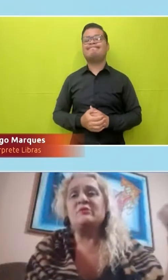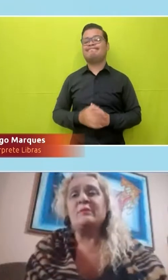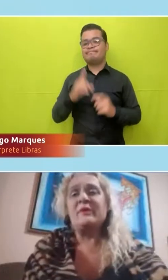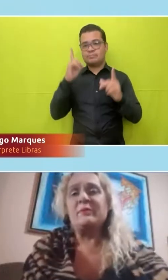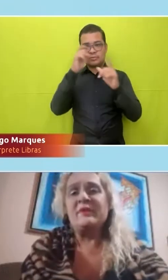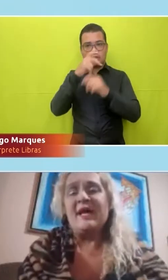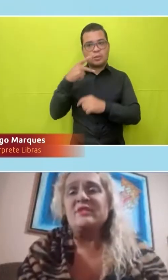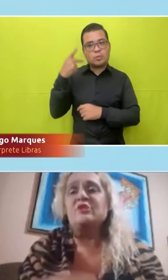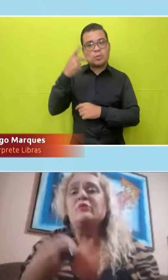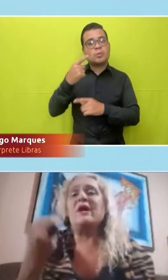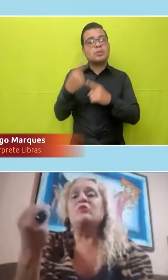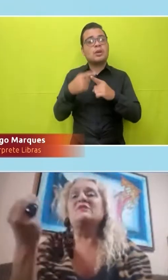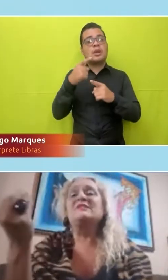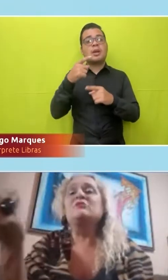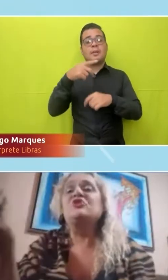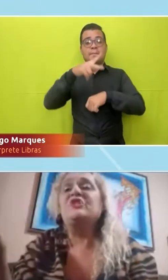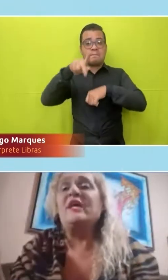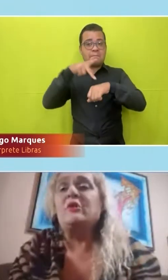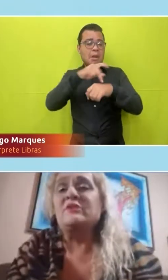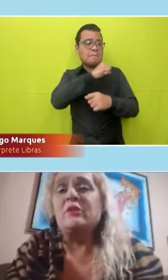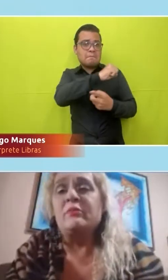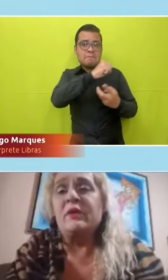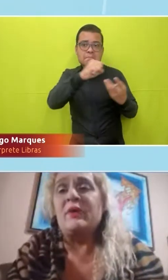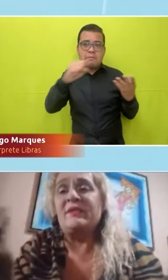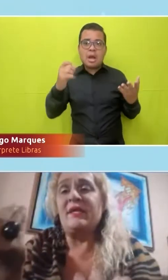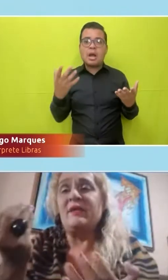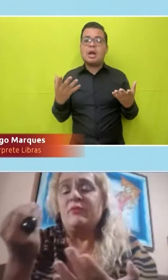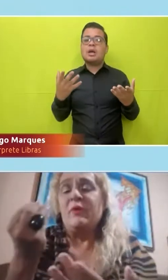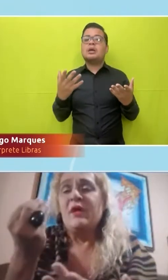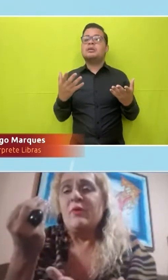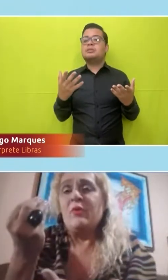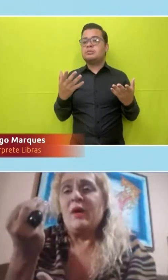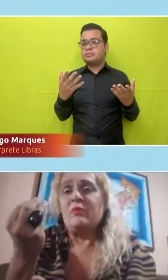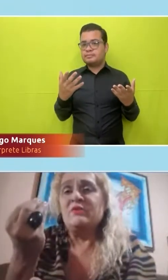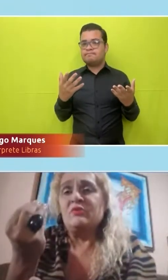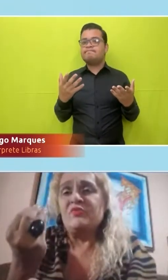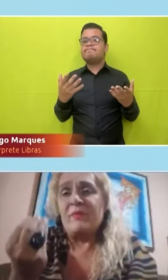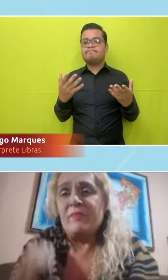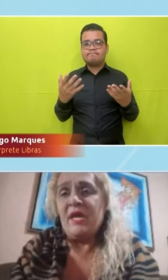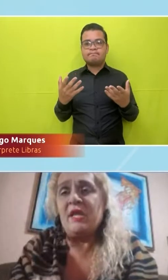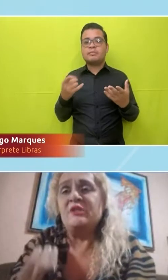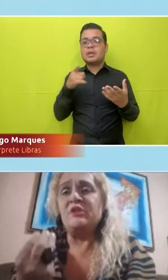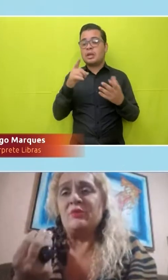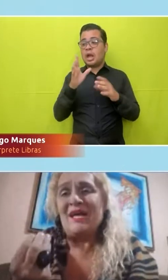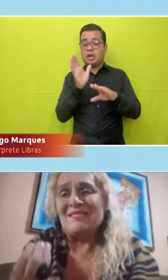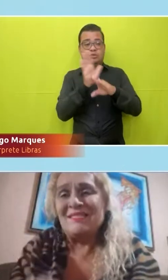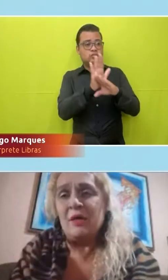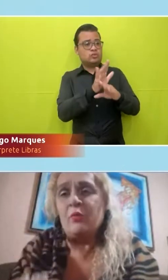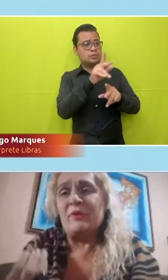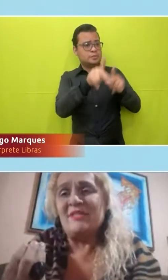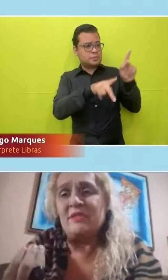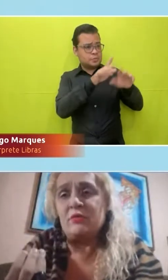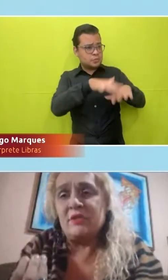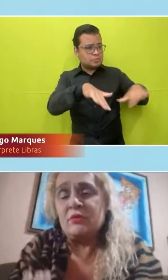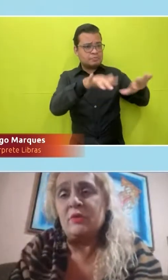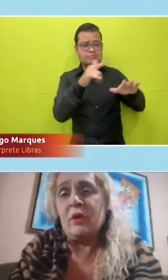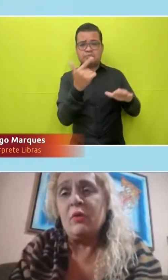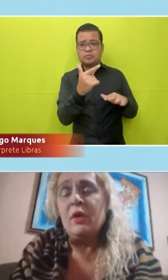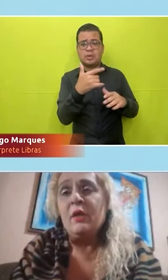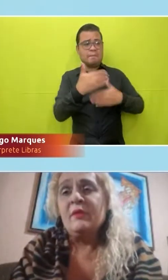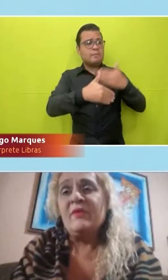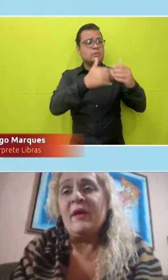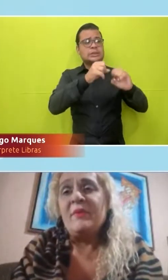não dá empregabilidade, não dá condição de direito ao ser humano a ter a condição de família, de educação, o processo